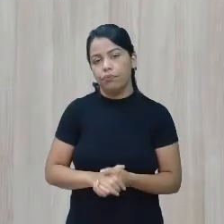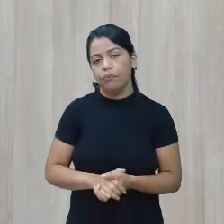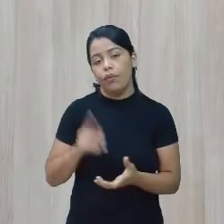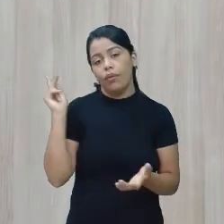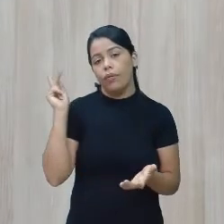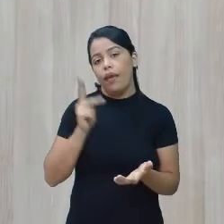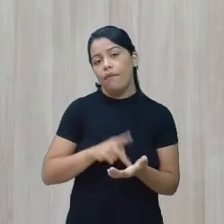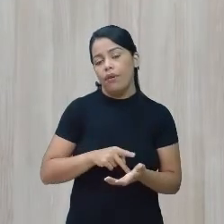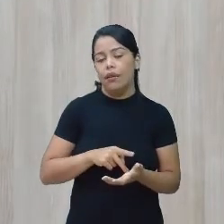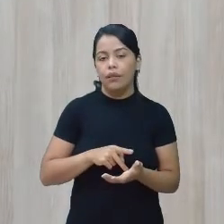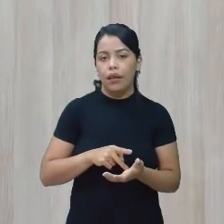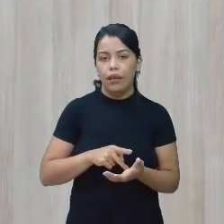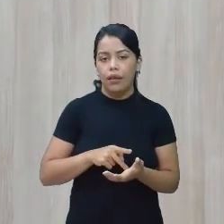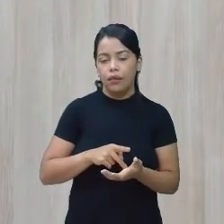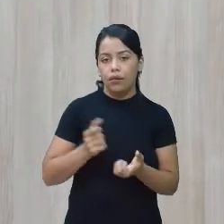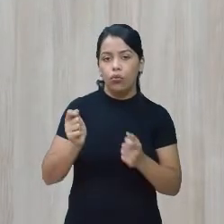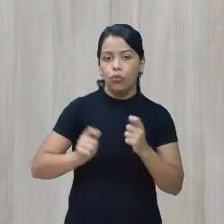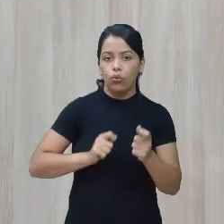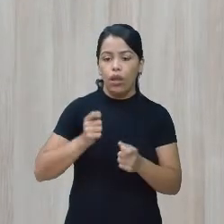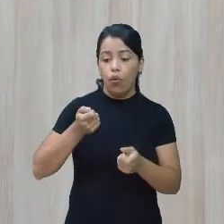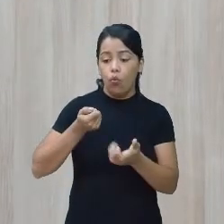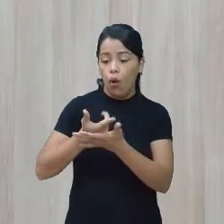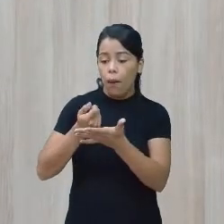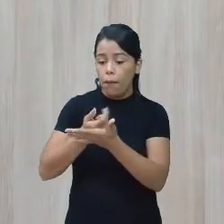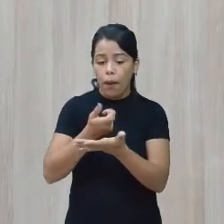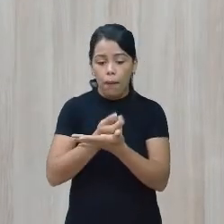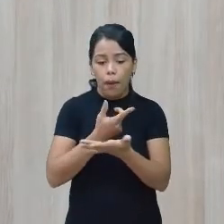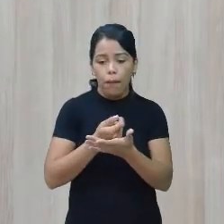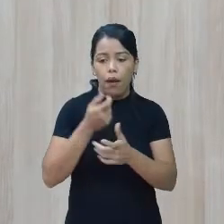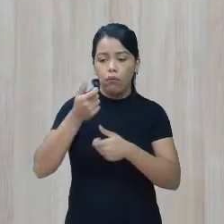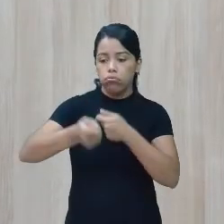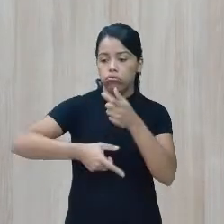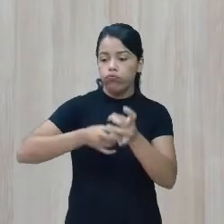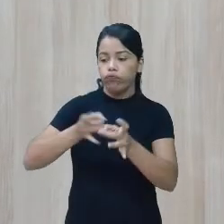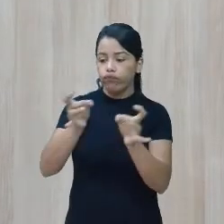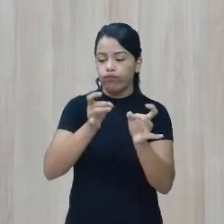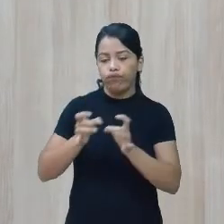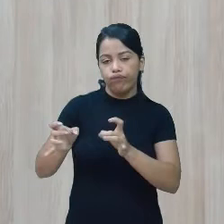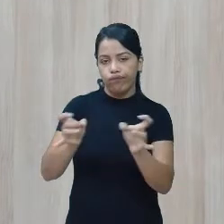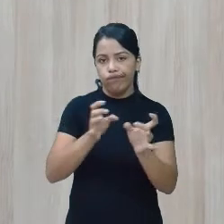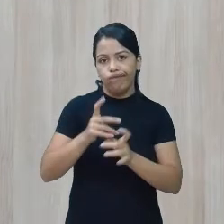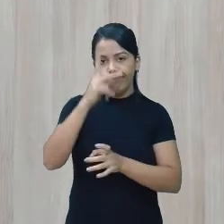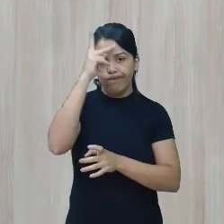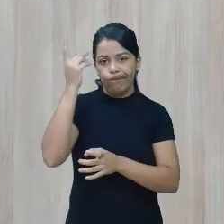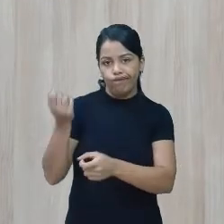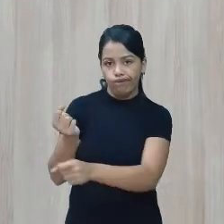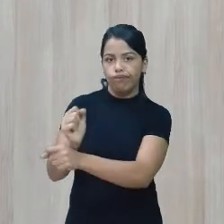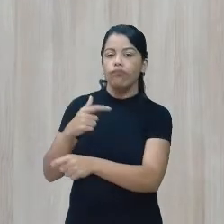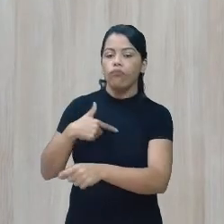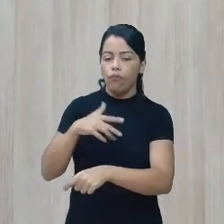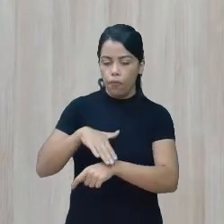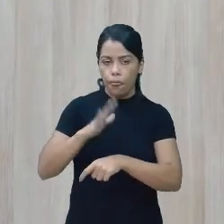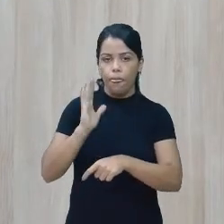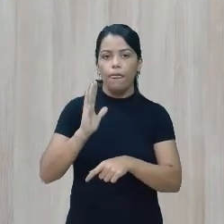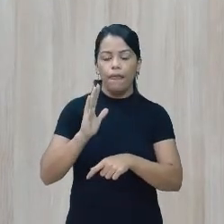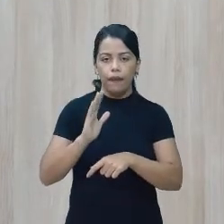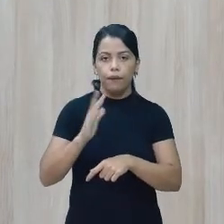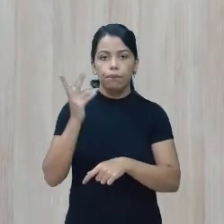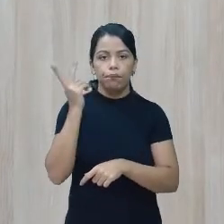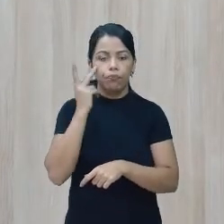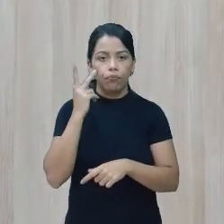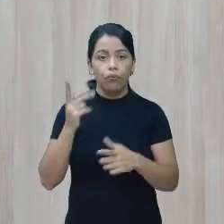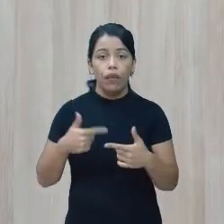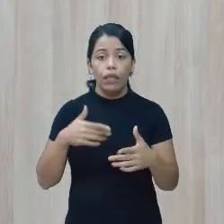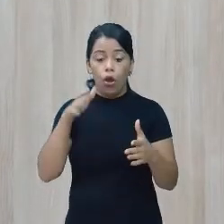atlântico era muito integrado, né? Porque também vinham produtos do Oriente, né, que eram, né, comercializados aí nesse circuito, né? E os barcos